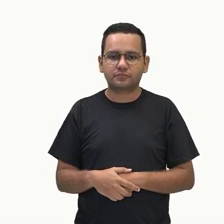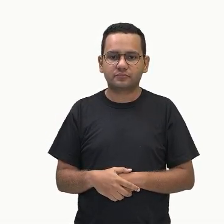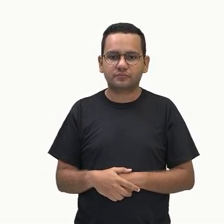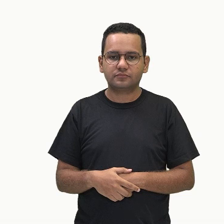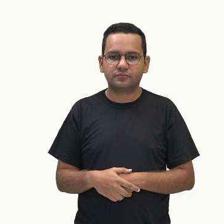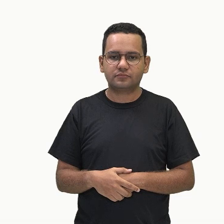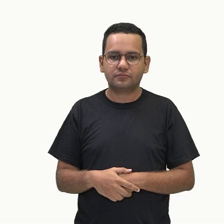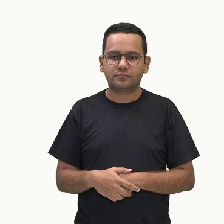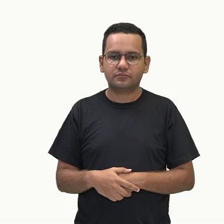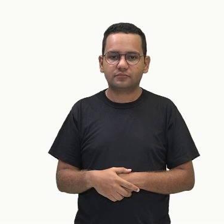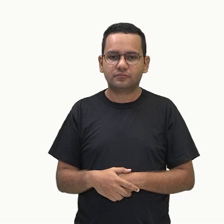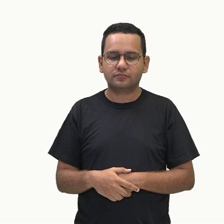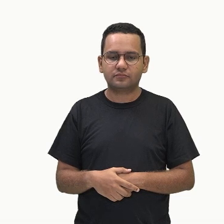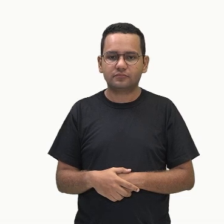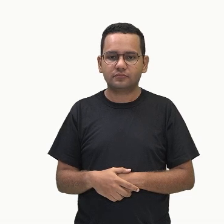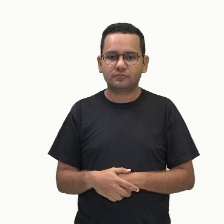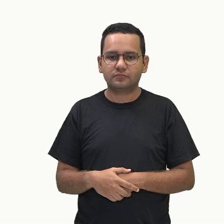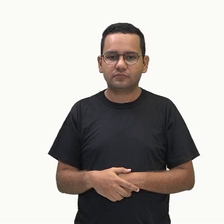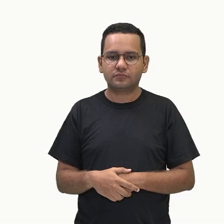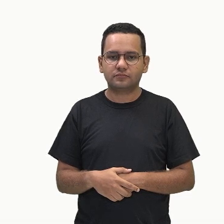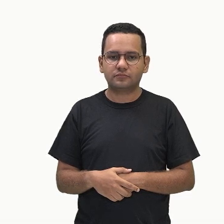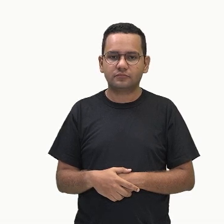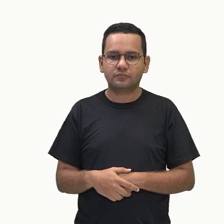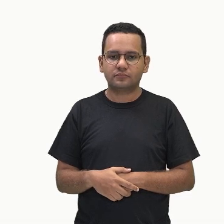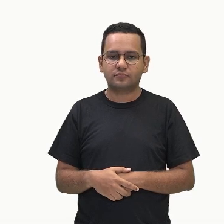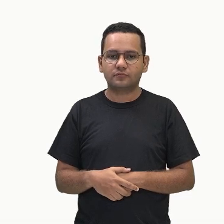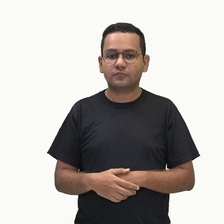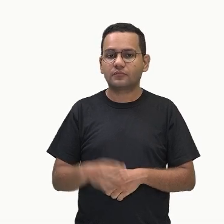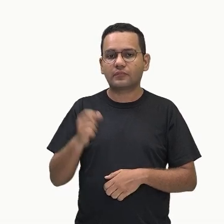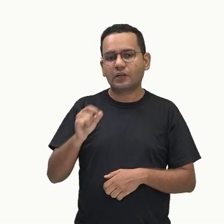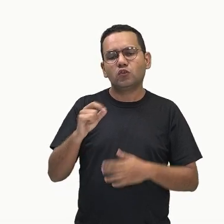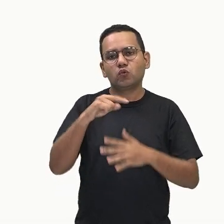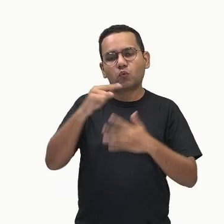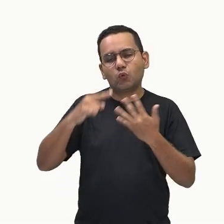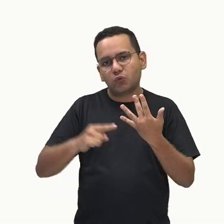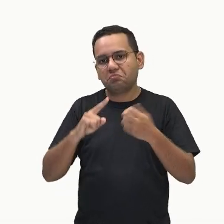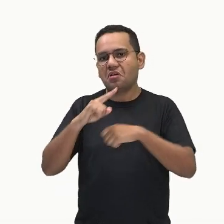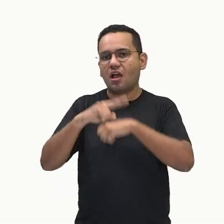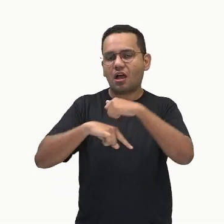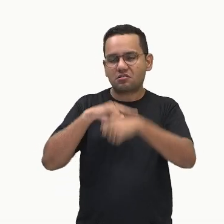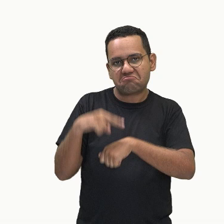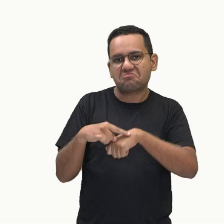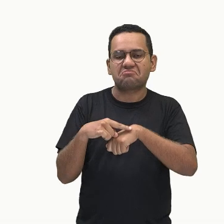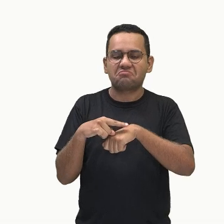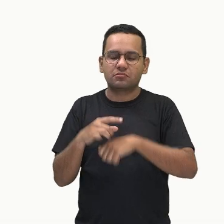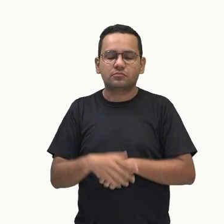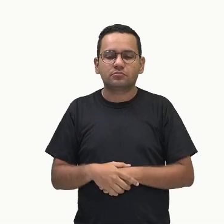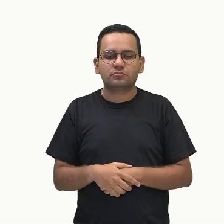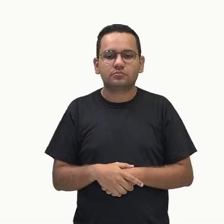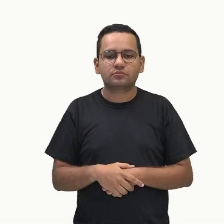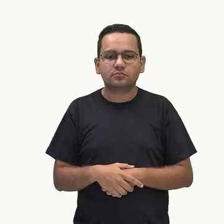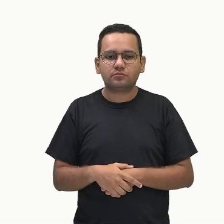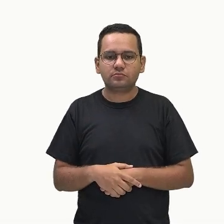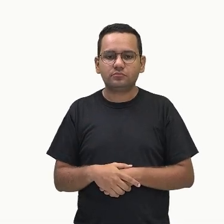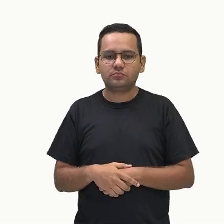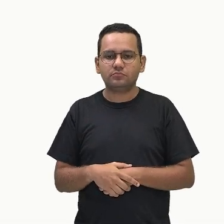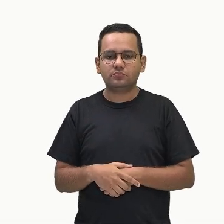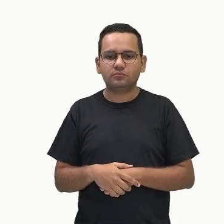da proposta de modelos atômicos. E essa evolução vai